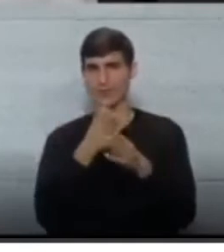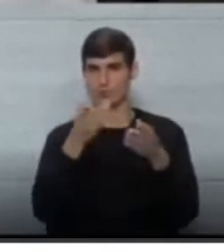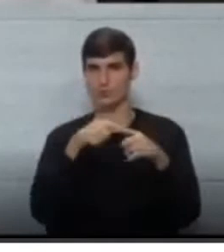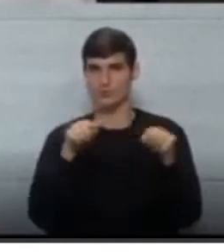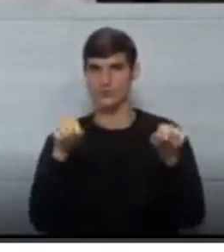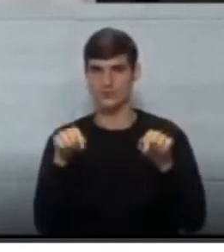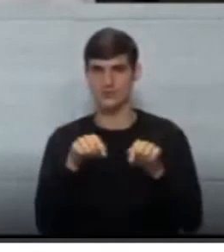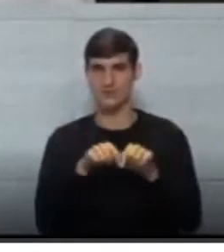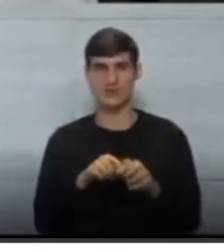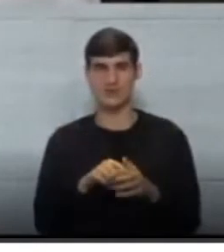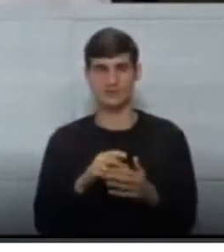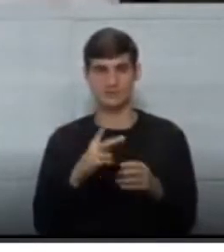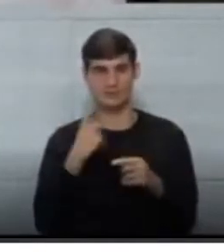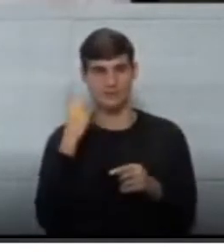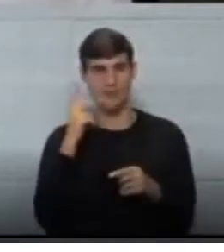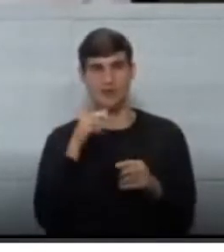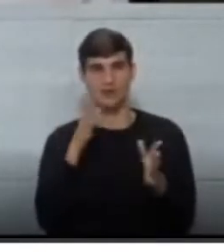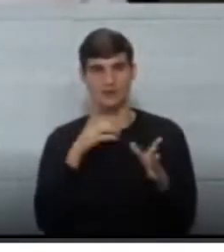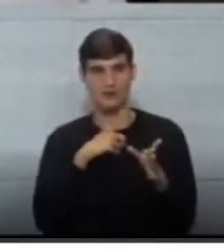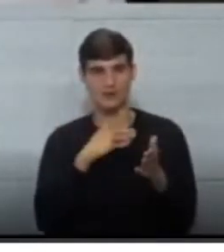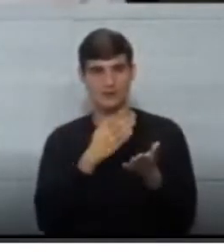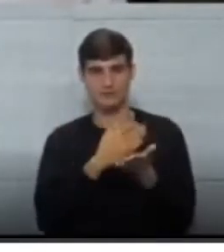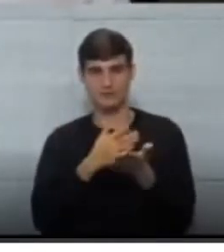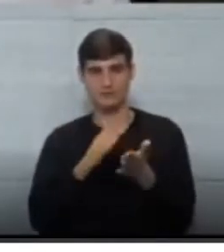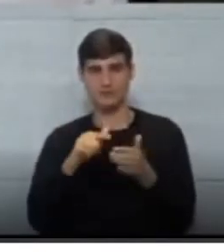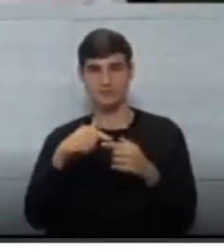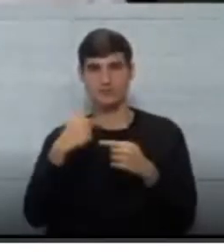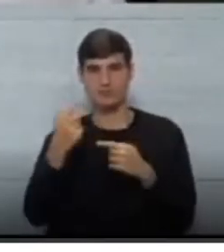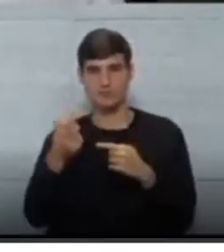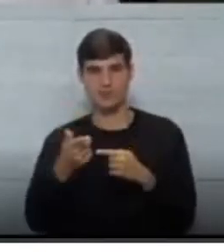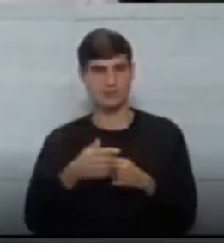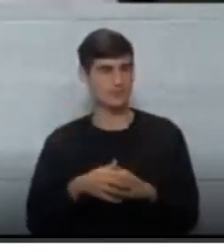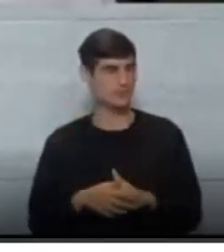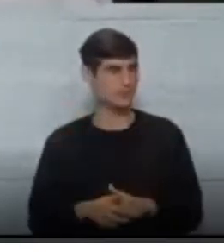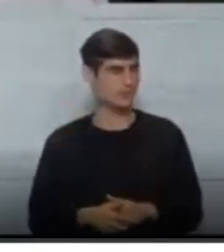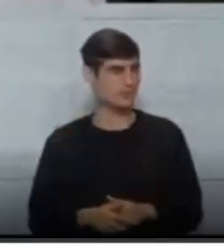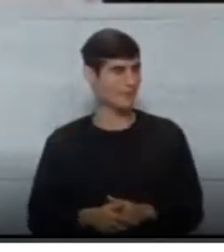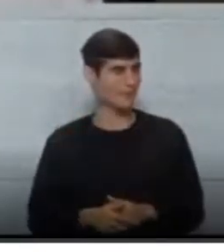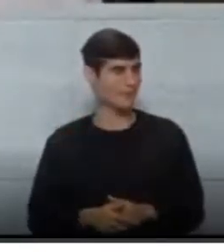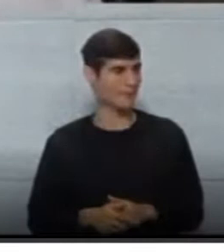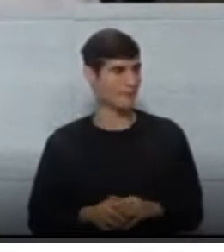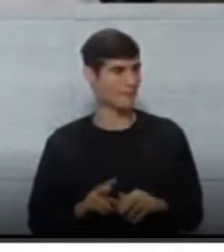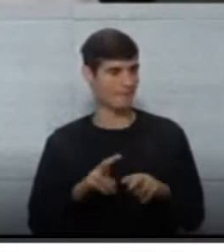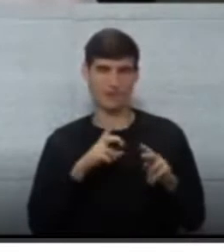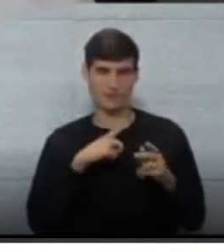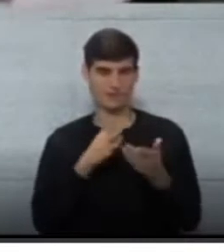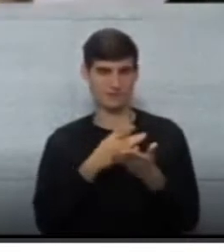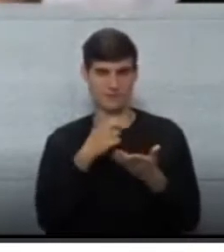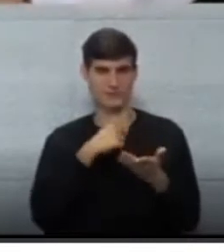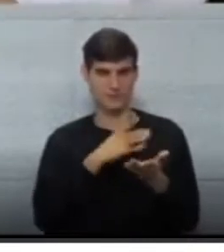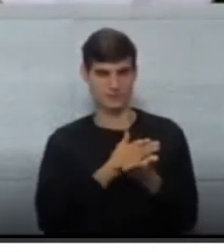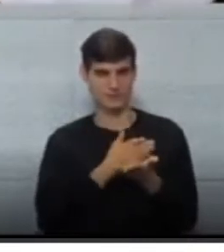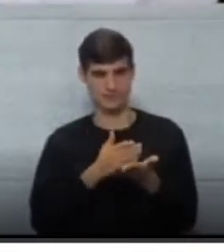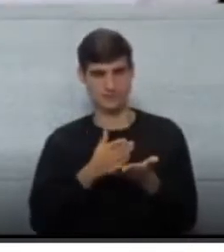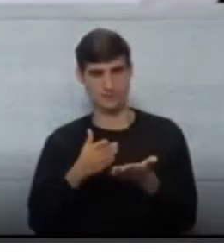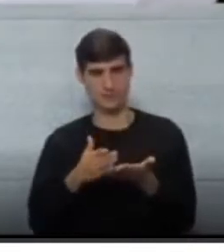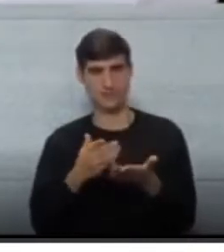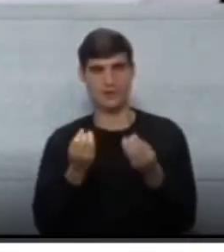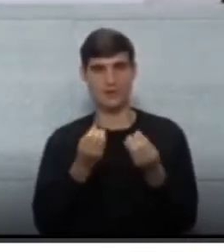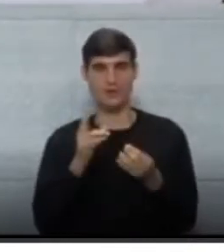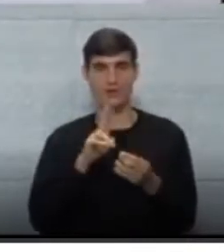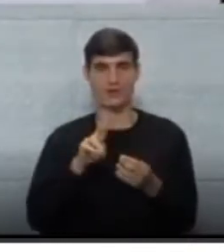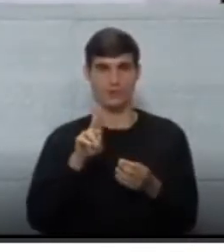que vocês possam fazer já a fase subsequente. Então, estamos seguindo o roteiro e para que a gente possa